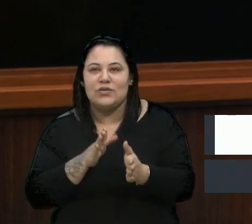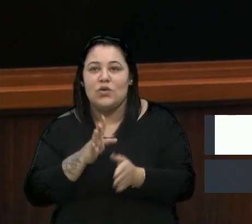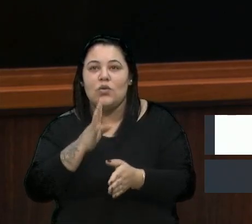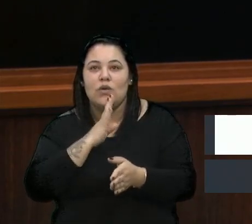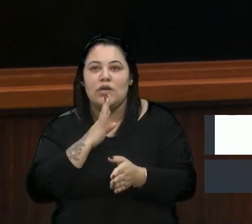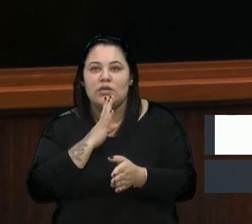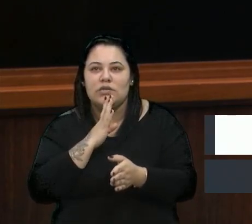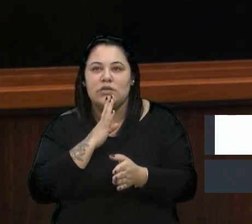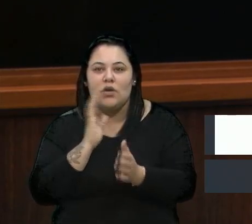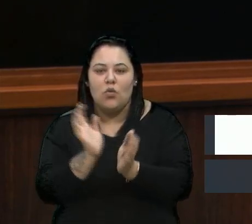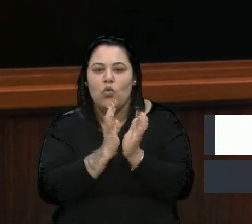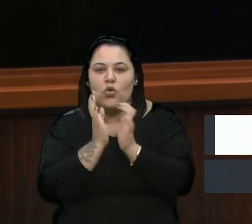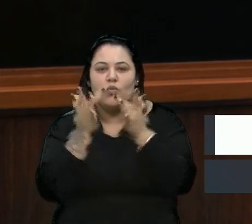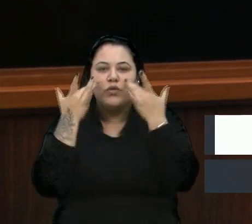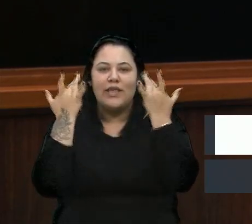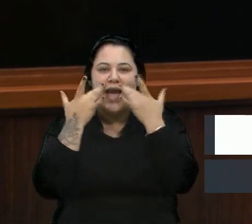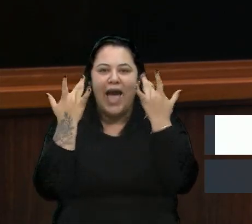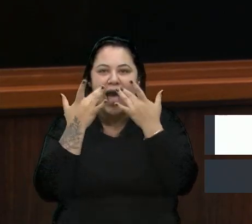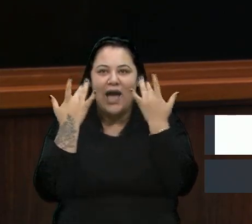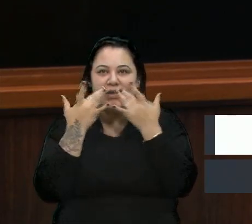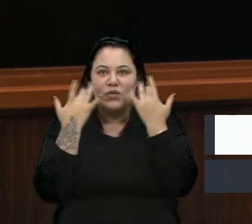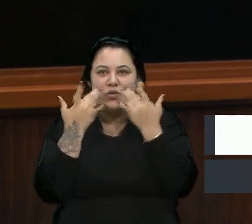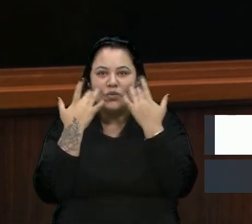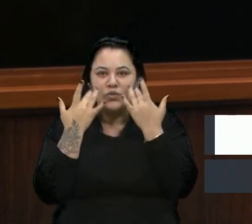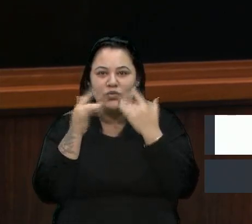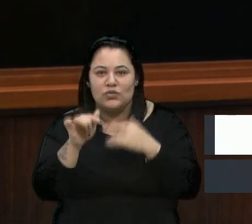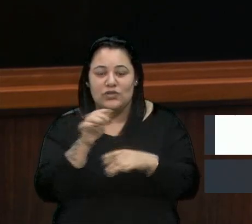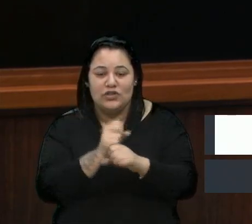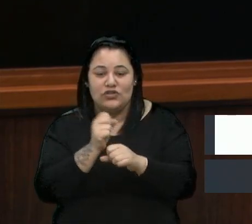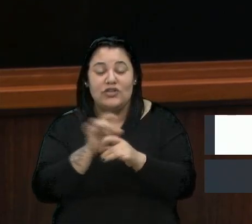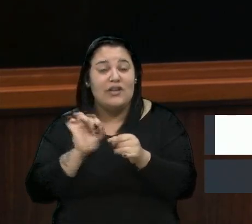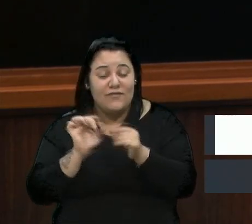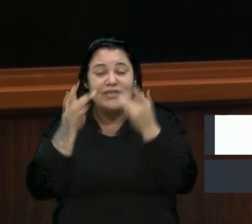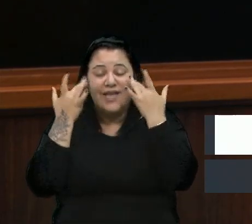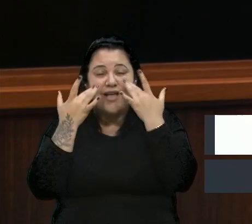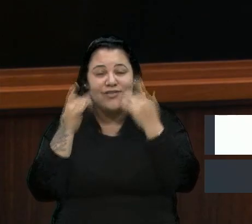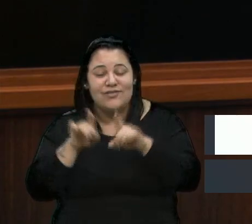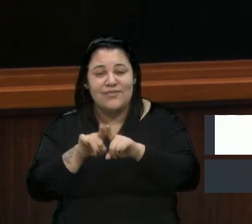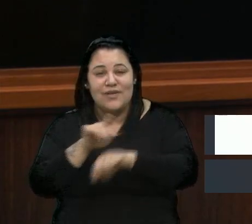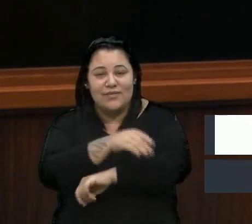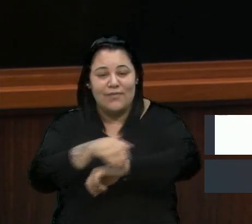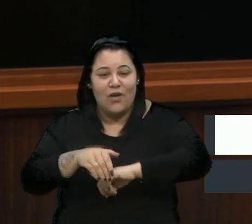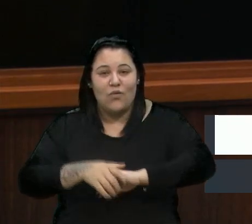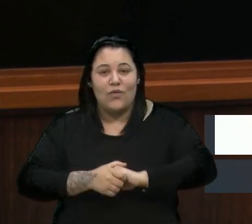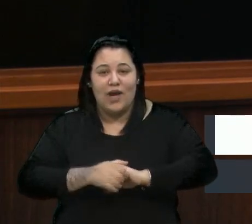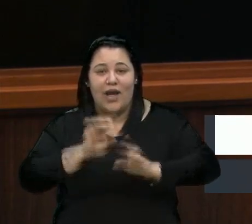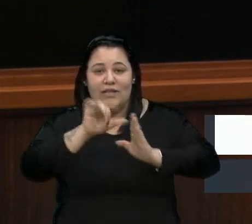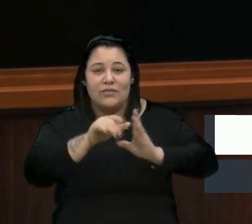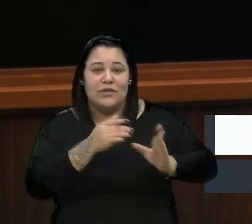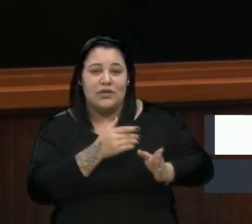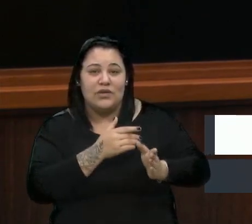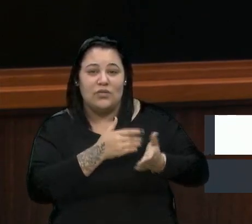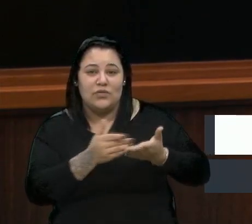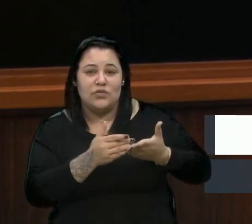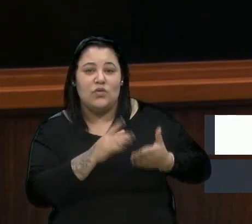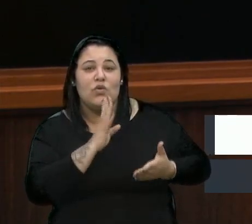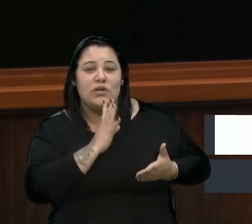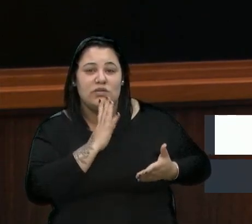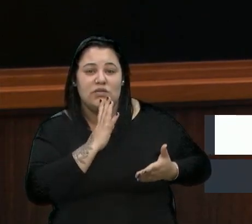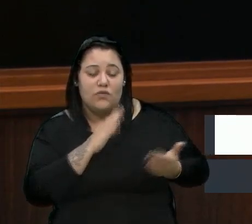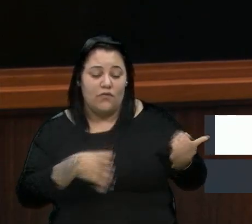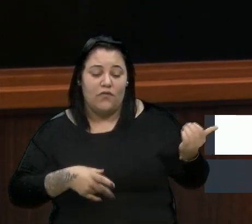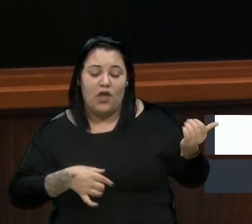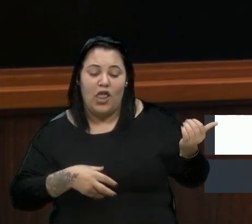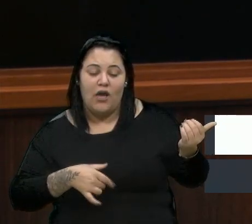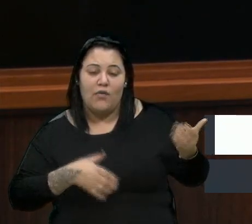teatro, desses 7 anos que ele viveu na rua, ele fez teatro. E a partir daí ele conheceu o violão e se desenvolveu.